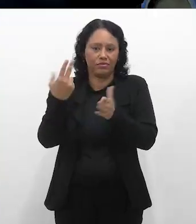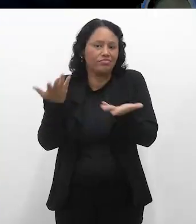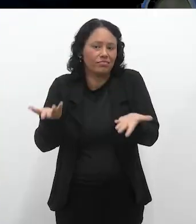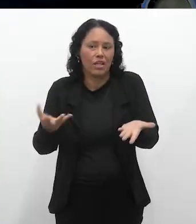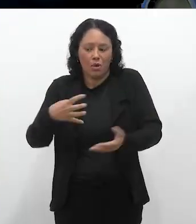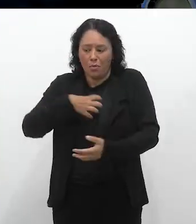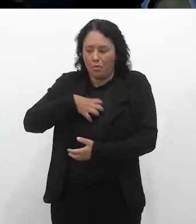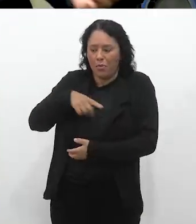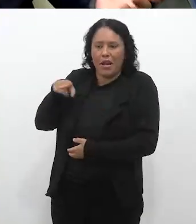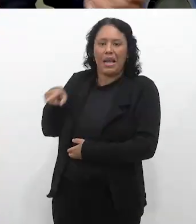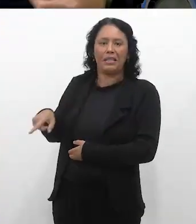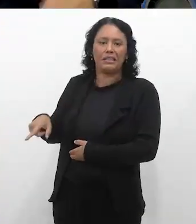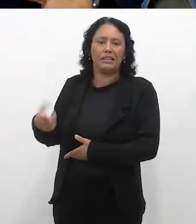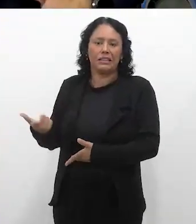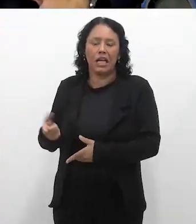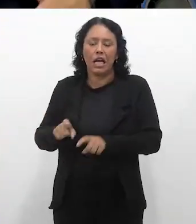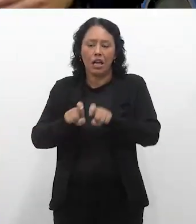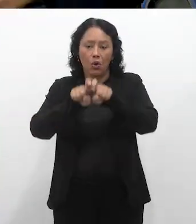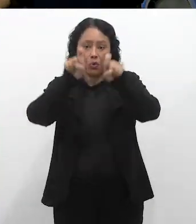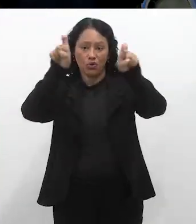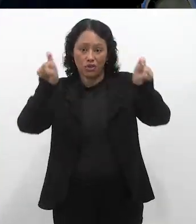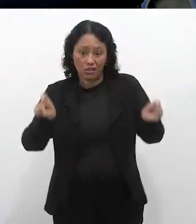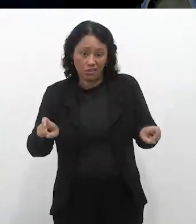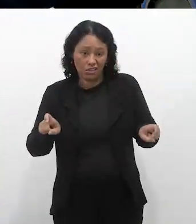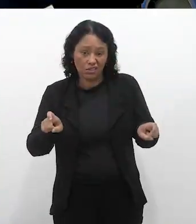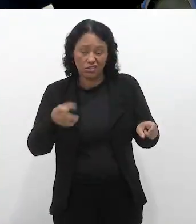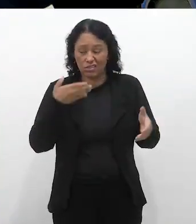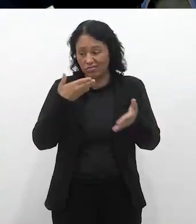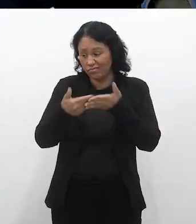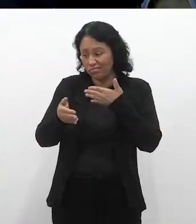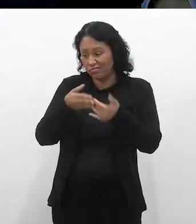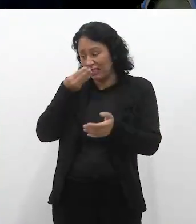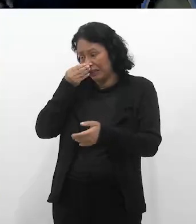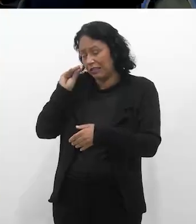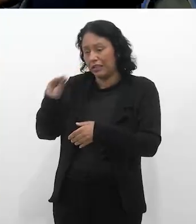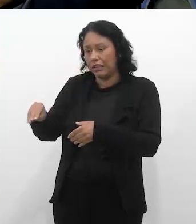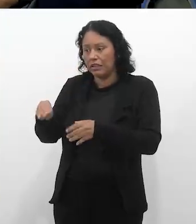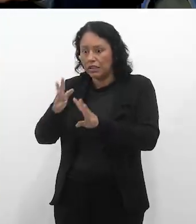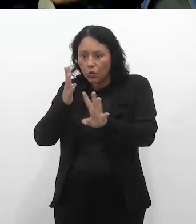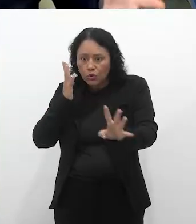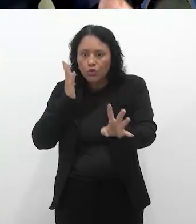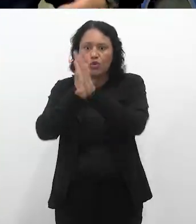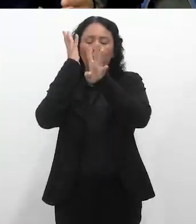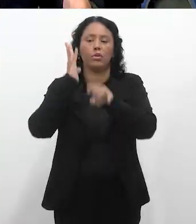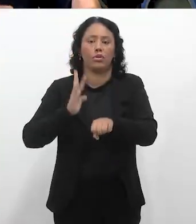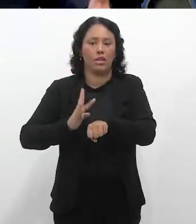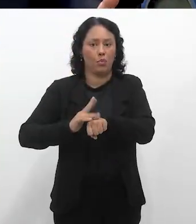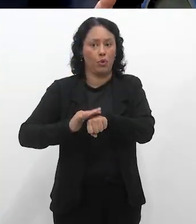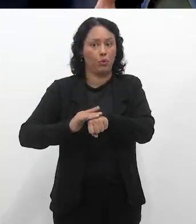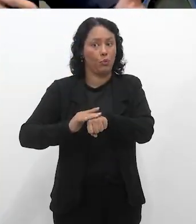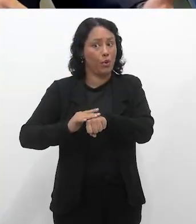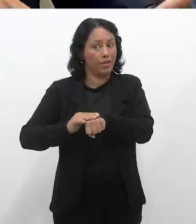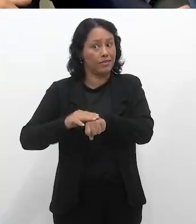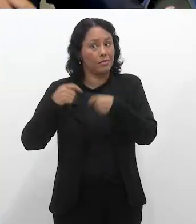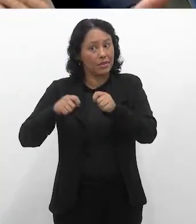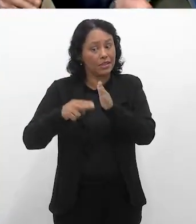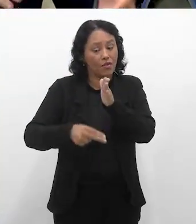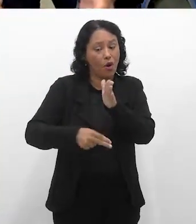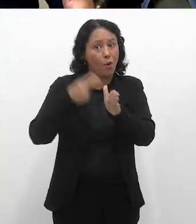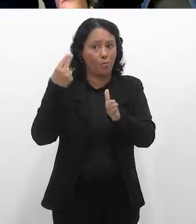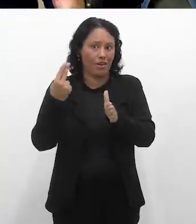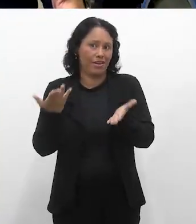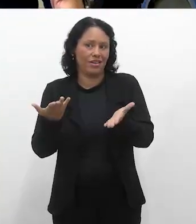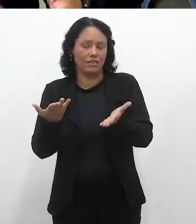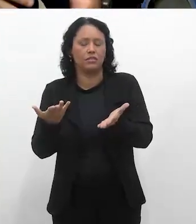não chamou a atenção de ninguém, porque o sintoma intestinal o ginecologista às vezes não valoriza. Descobriu que tinha uma doença grande, ela precisava tratar, ela